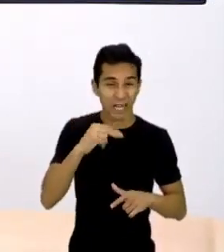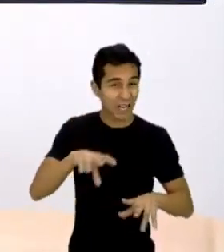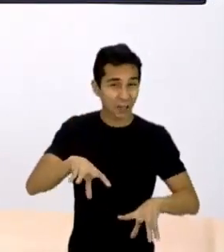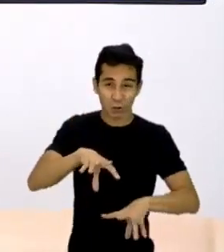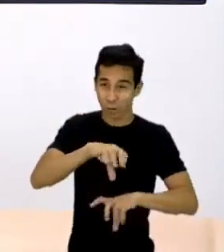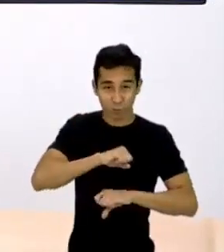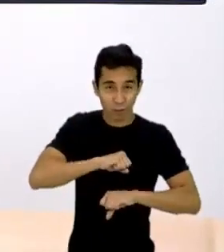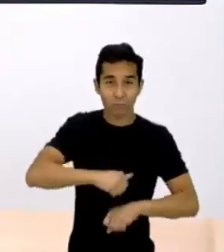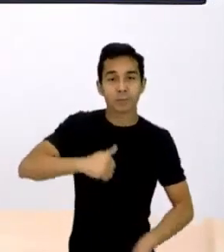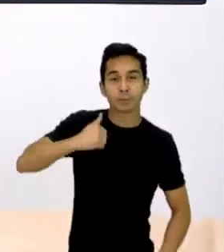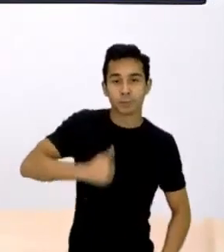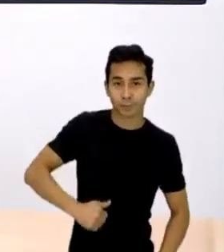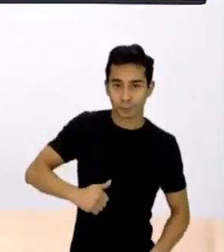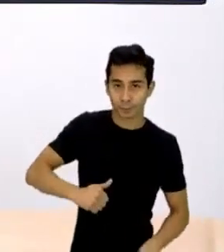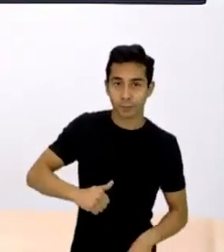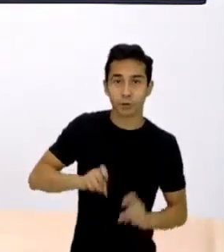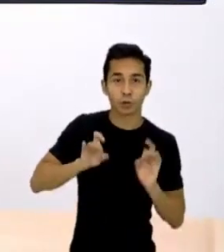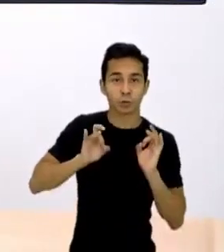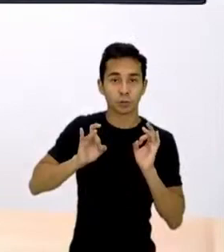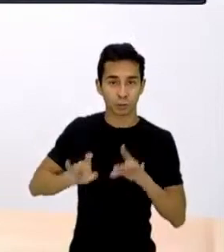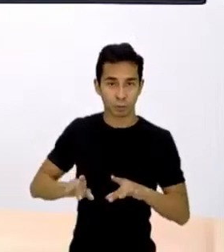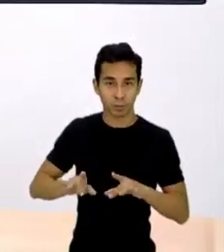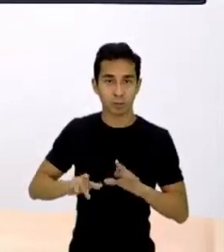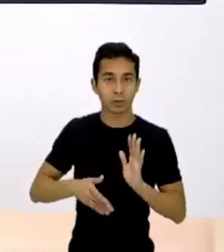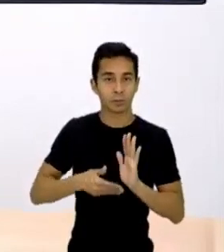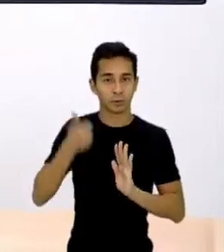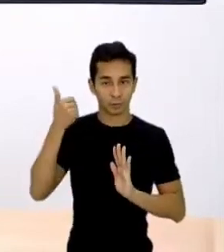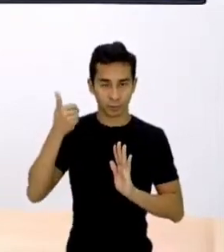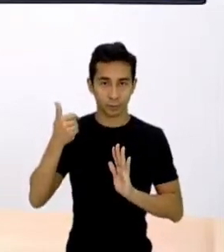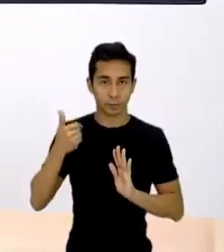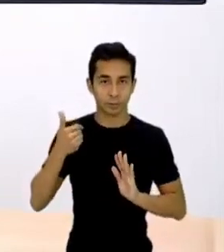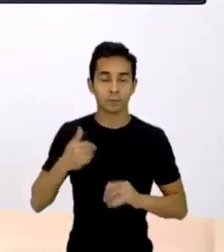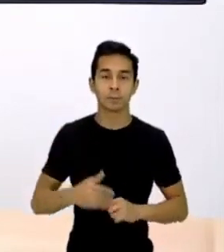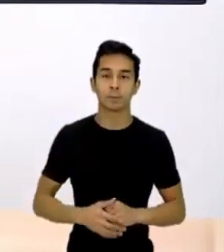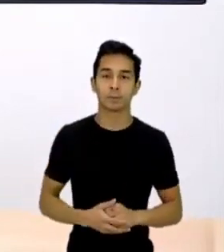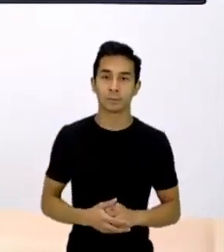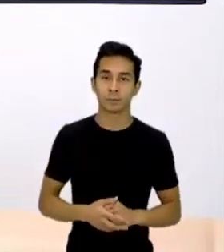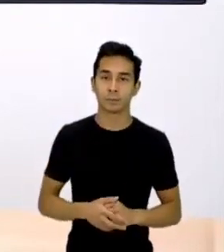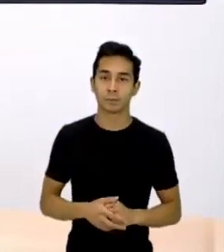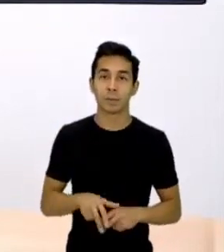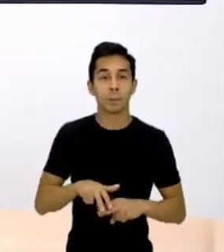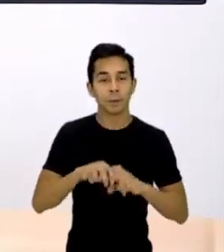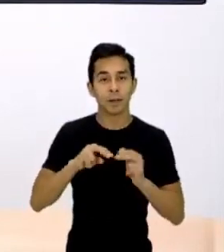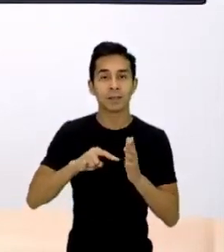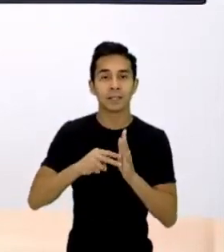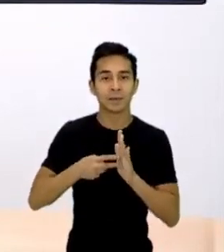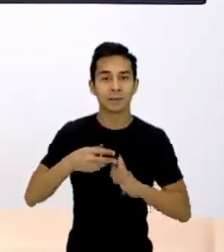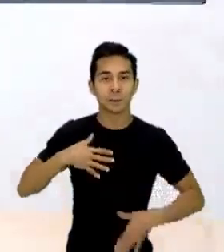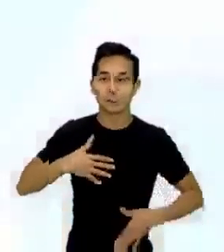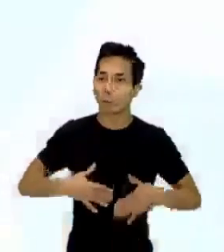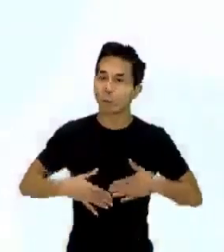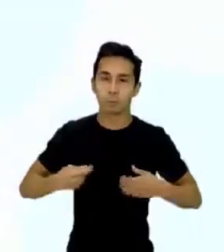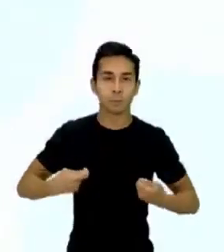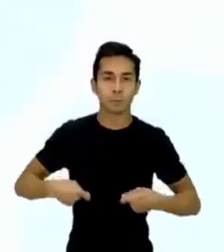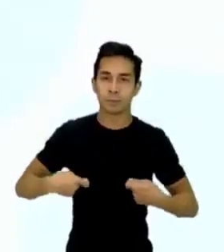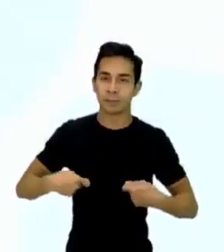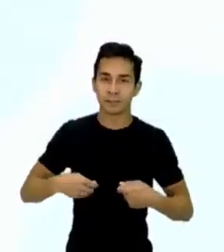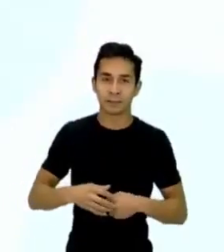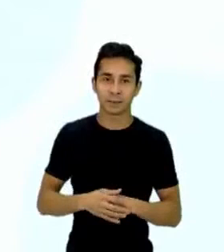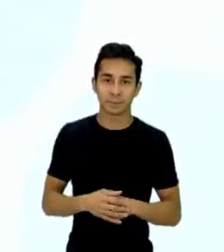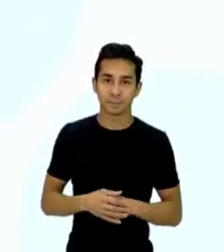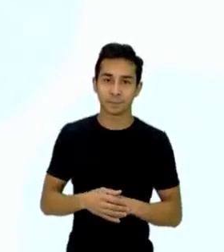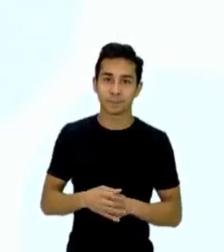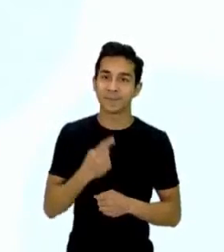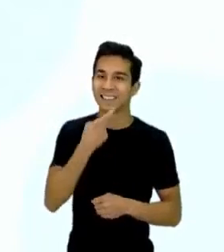absorve mais, tá certo? Nosso organismo não precisou. Bom, então a gente tem esses órgãos anexos, dentes, língua,